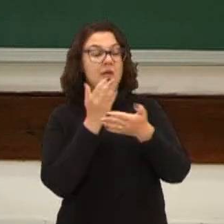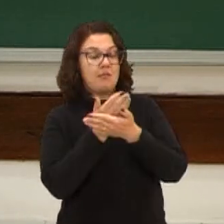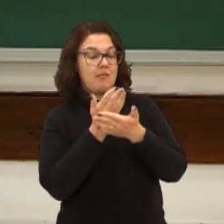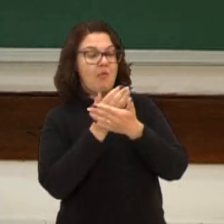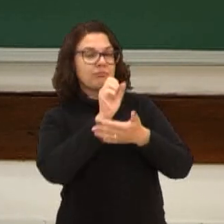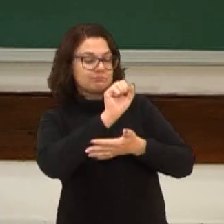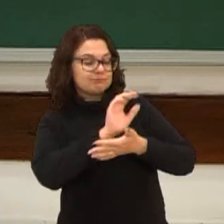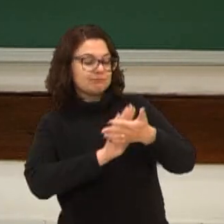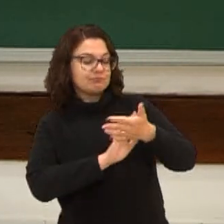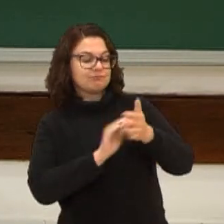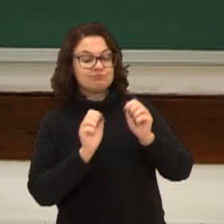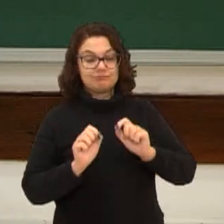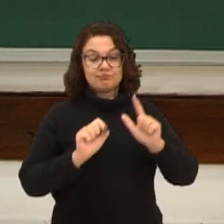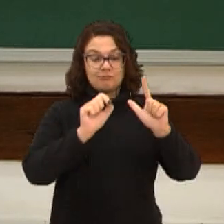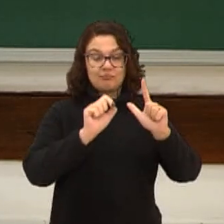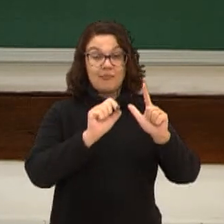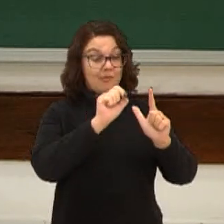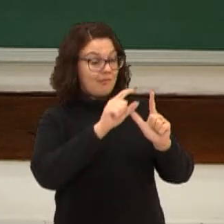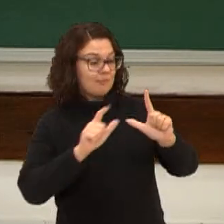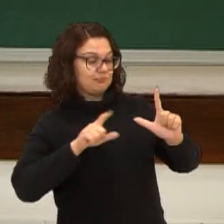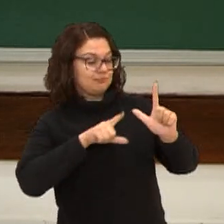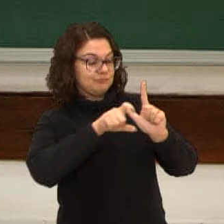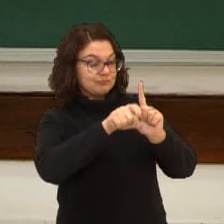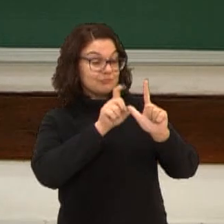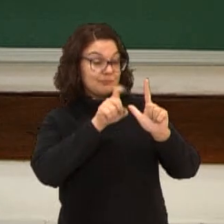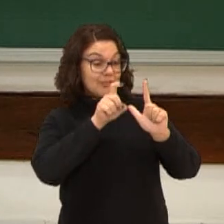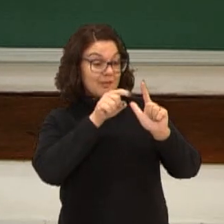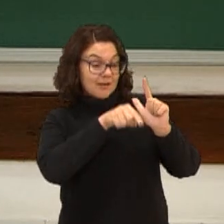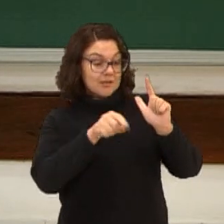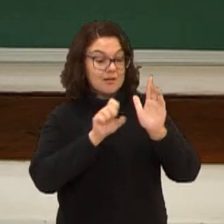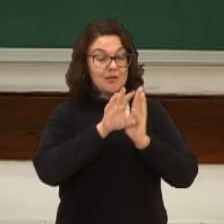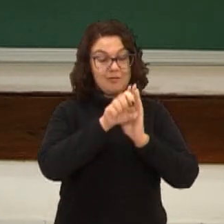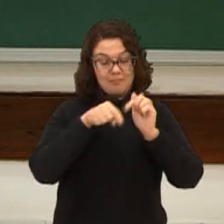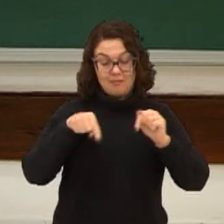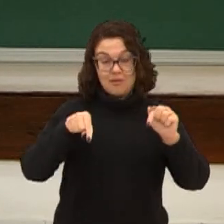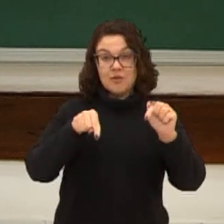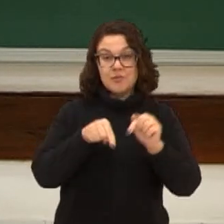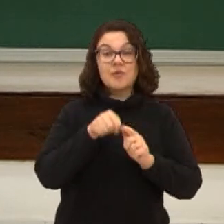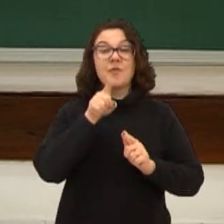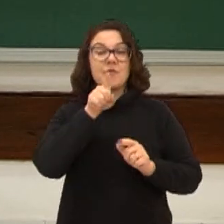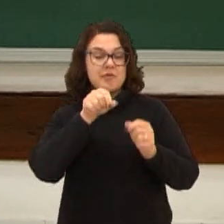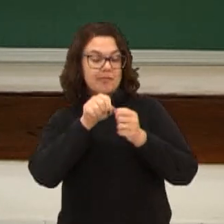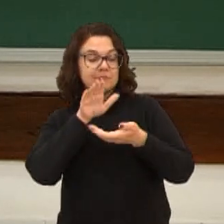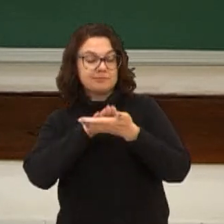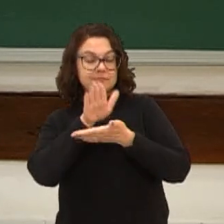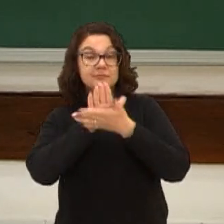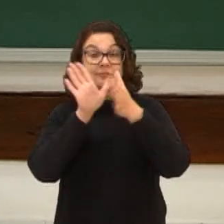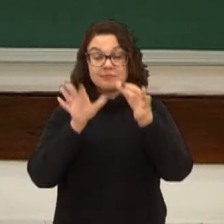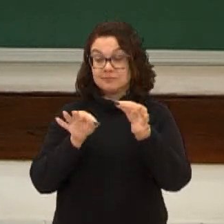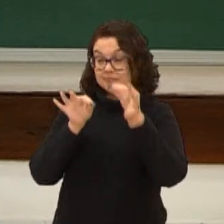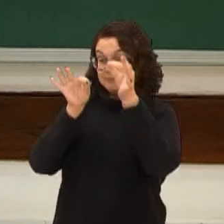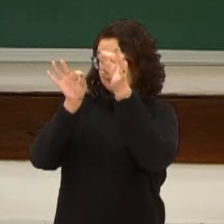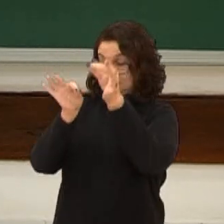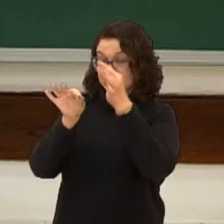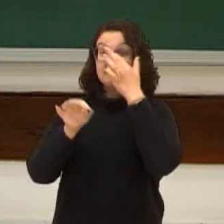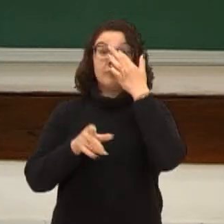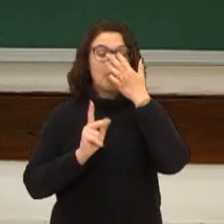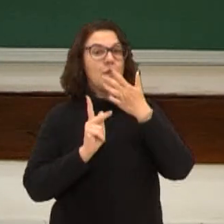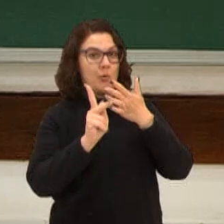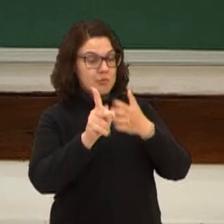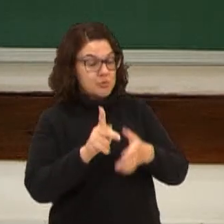sua atividade para garantir a sua frequência na aula, e você que faz as suas atividades e entrega na escola,